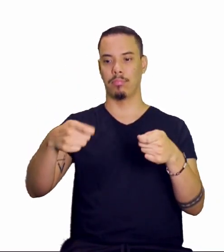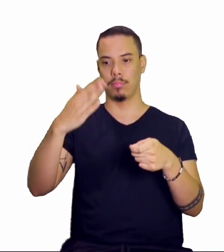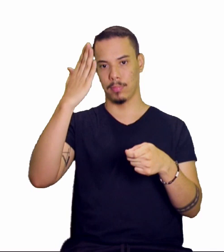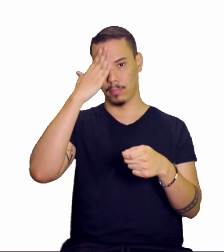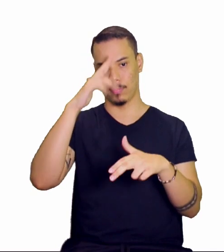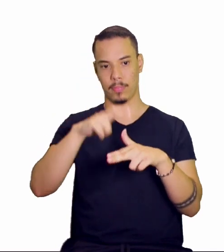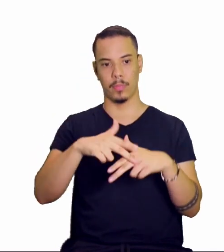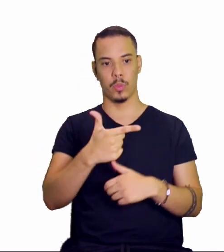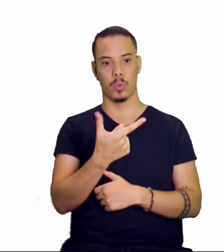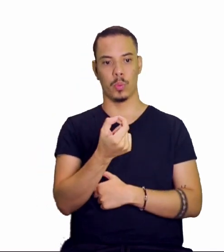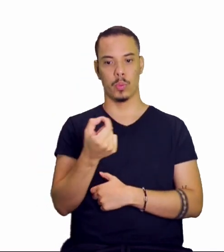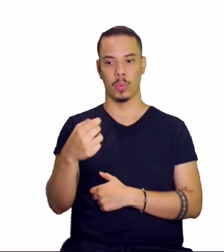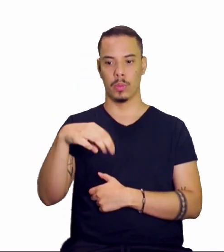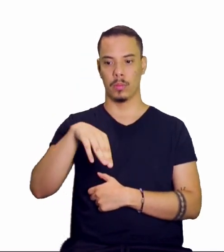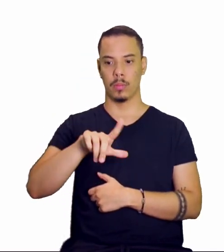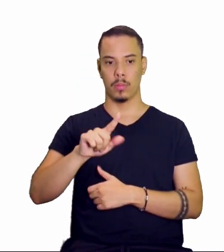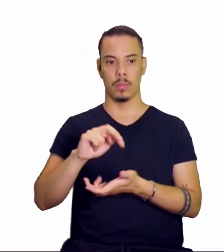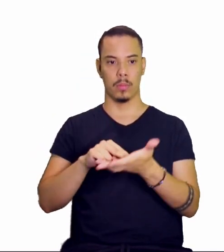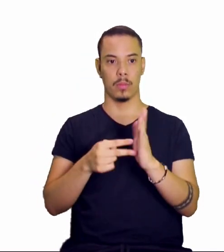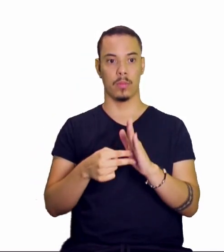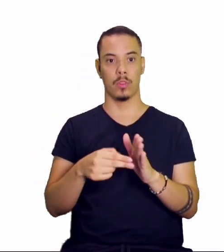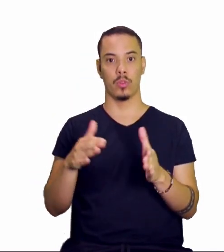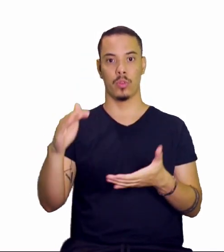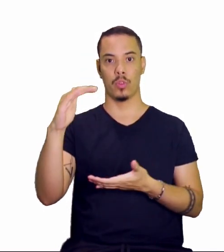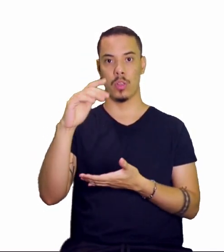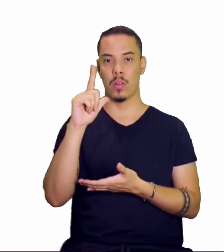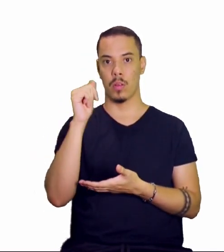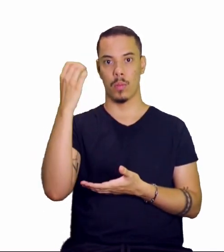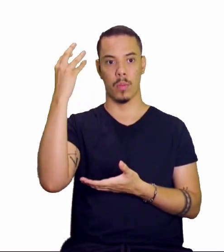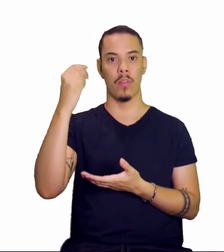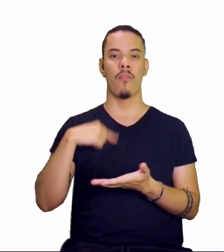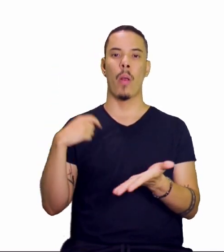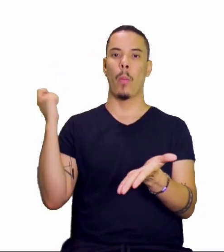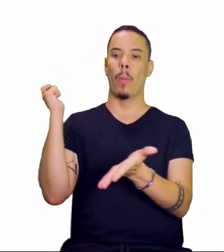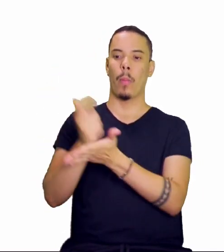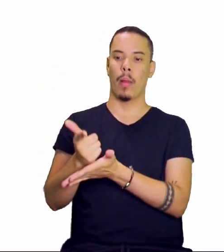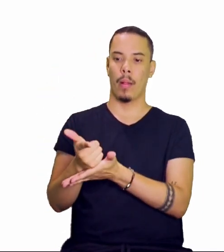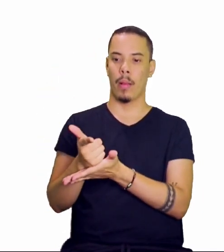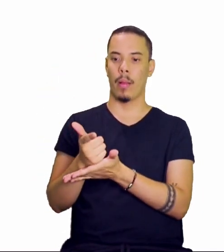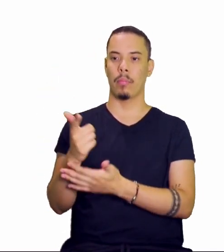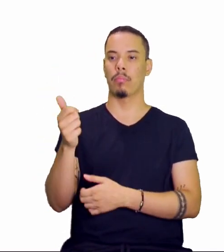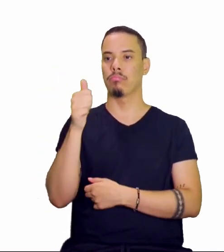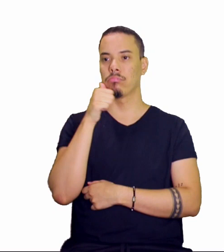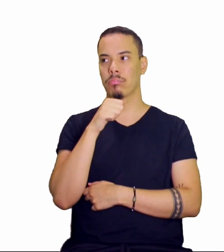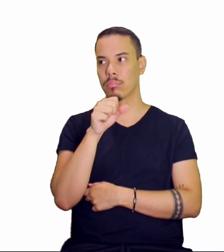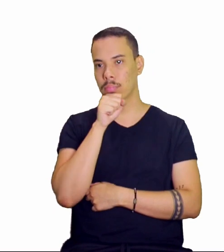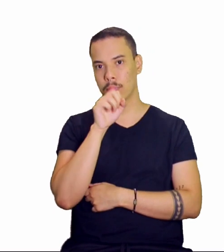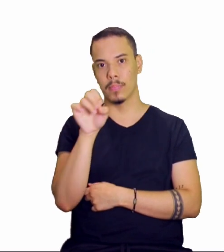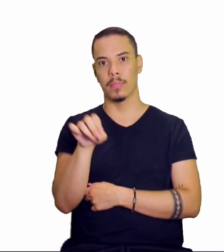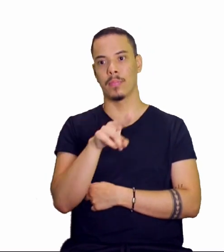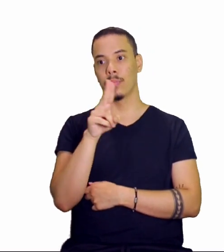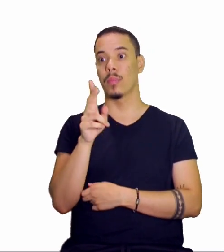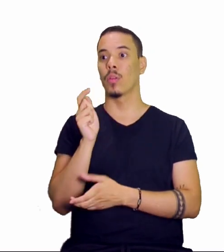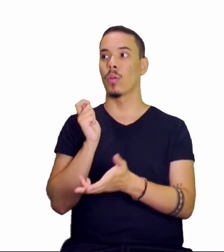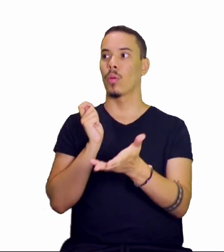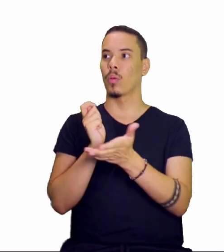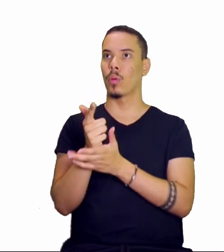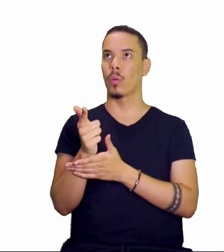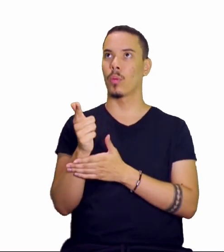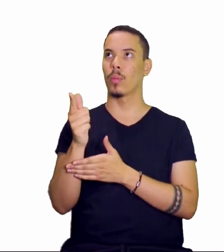esse 200 ml é importante para saber o tamanho do shampoo. Alguém fala, vai comprar para mim, né? A mãe, ou fala para o filho. Um vídeo de shampoo lá